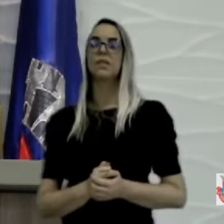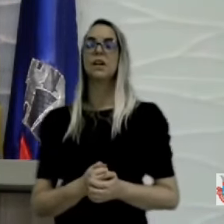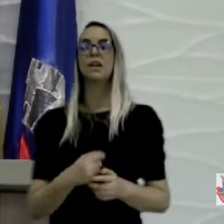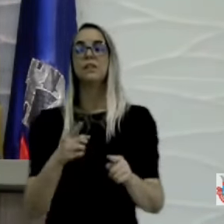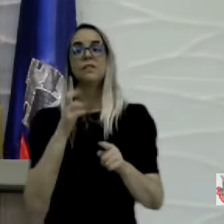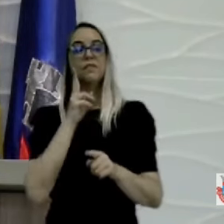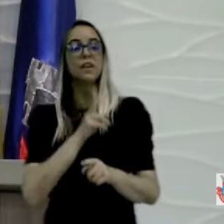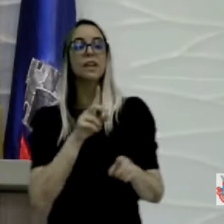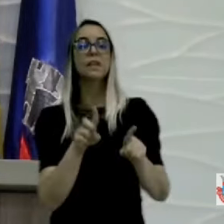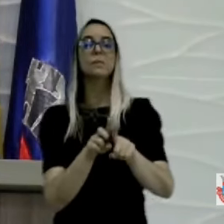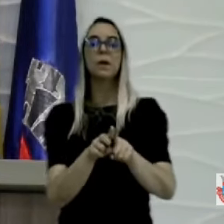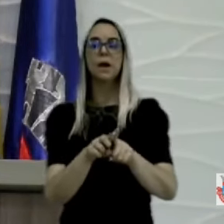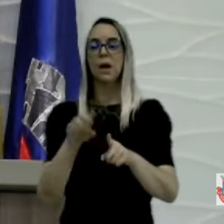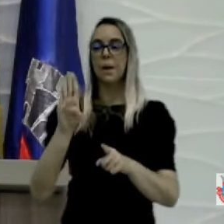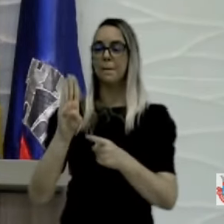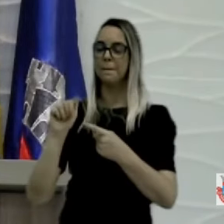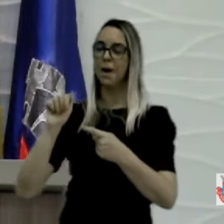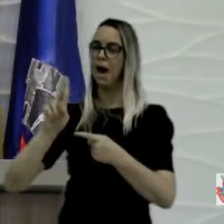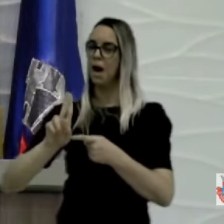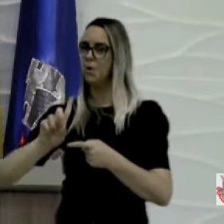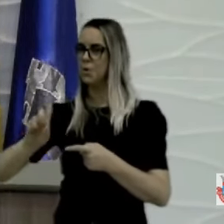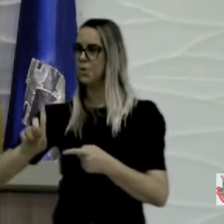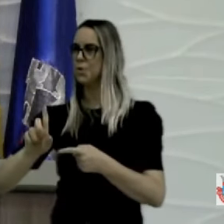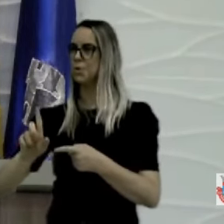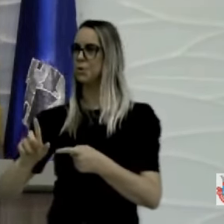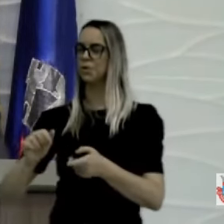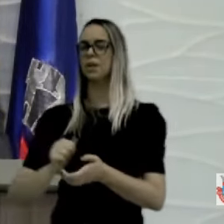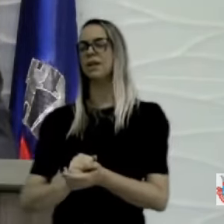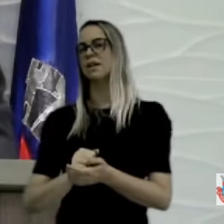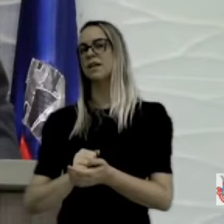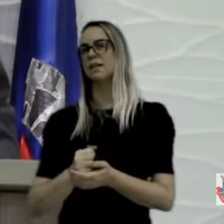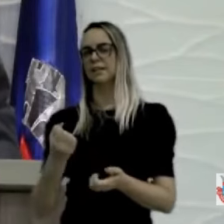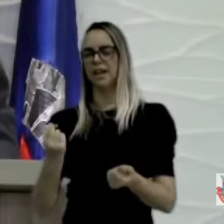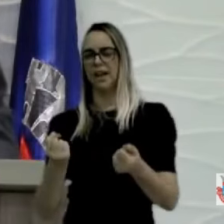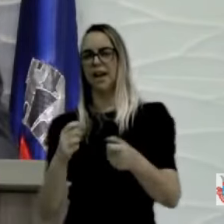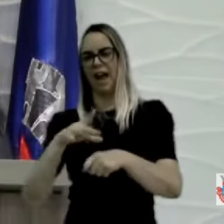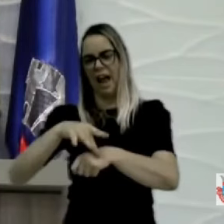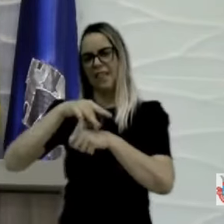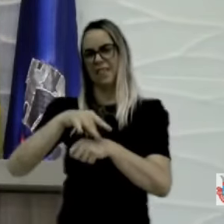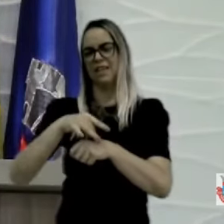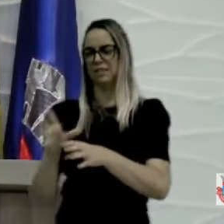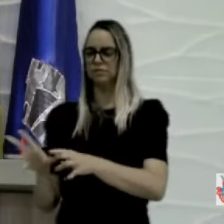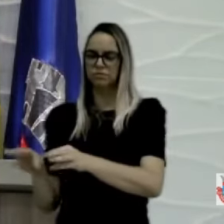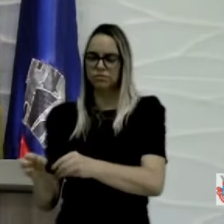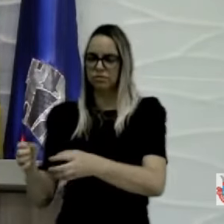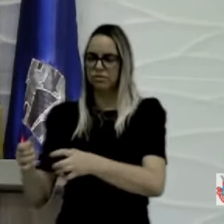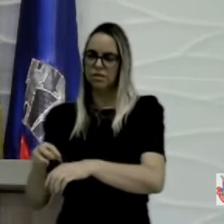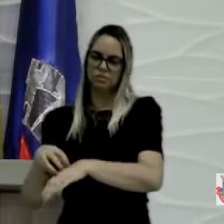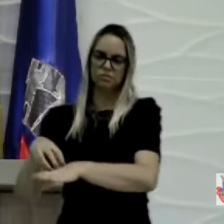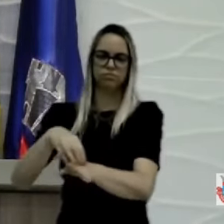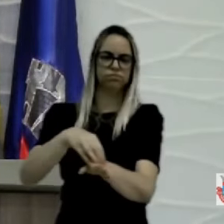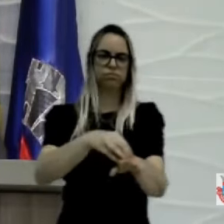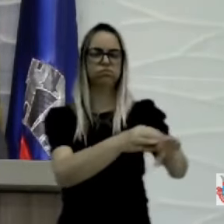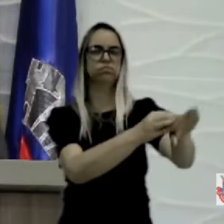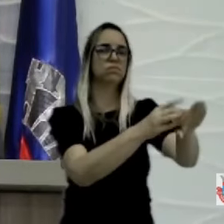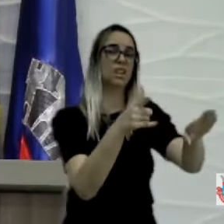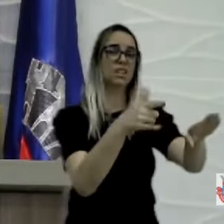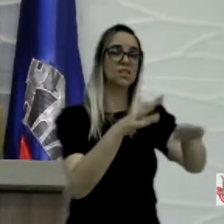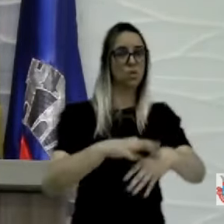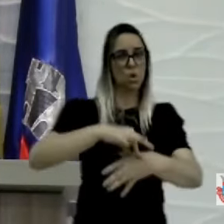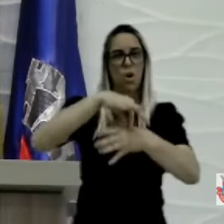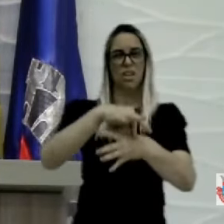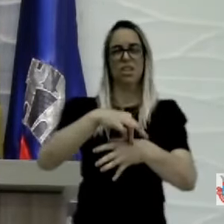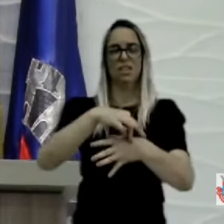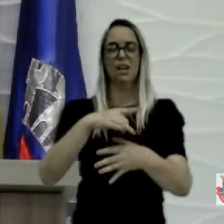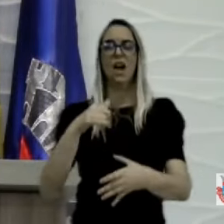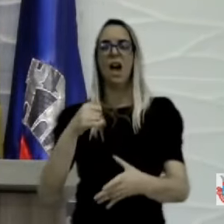baú climatizado para transportar carne do matador municipal para o açougue, abandonado.